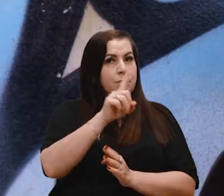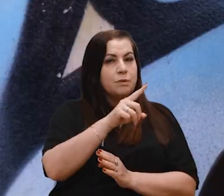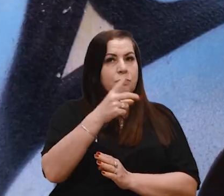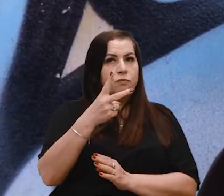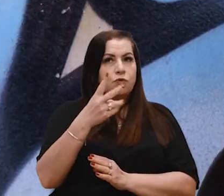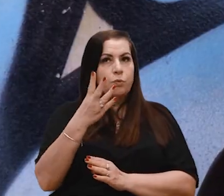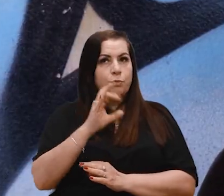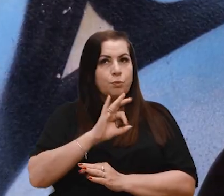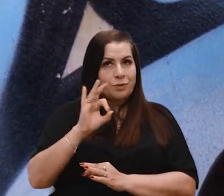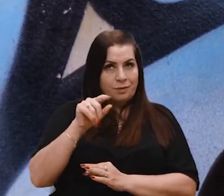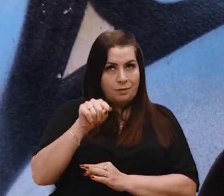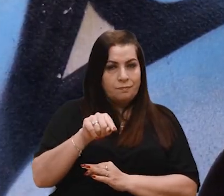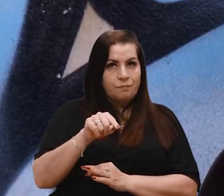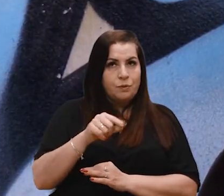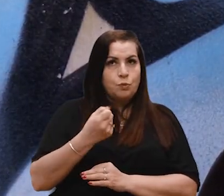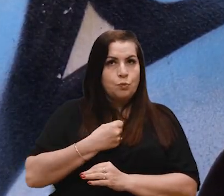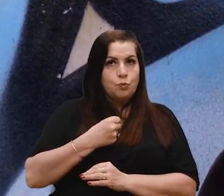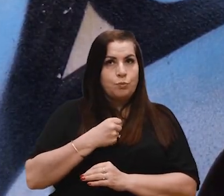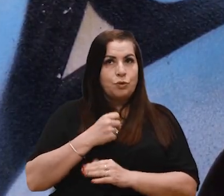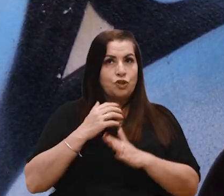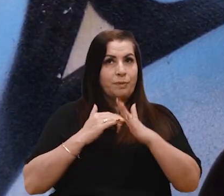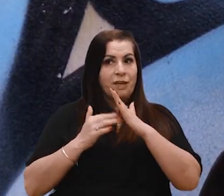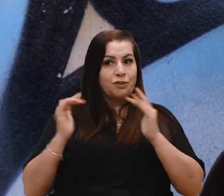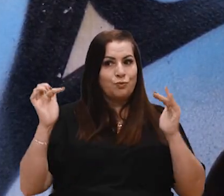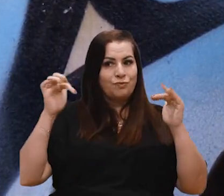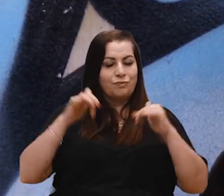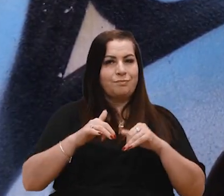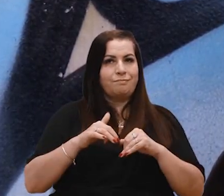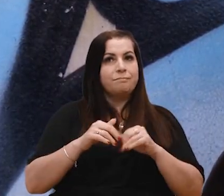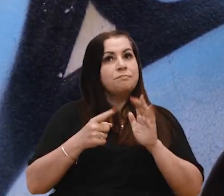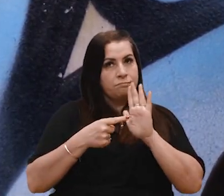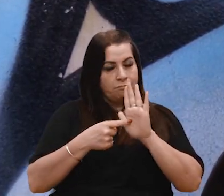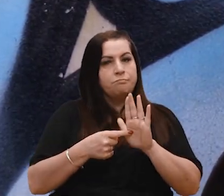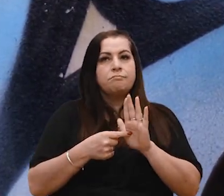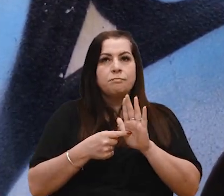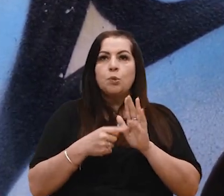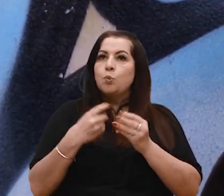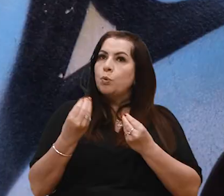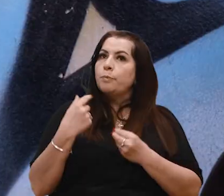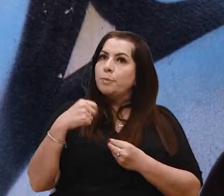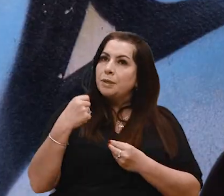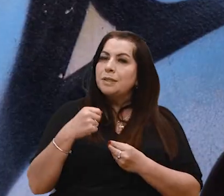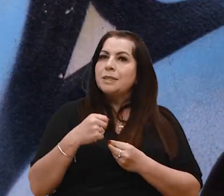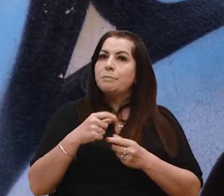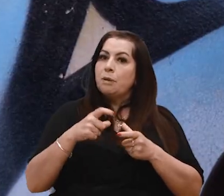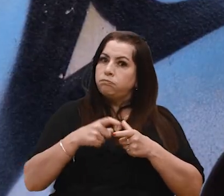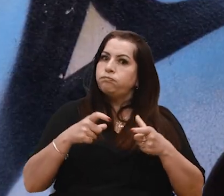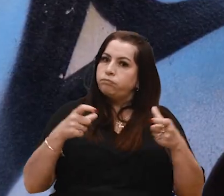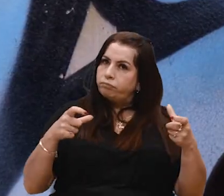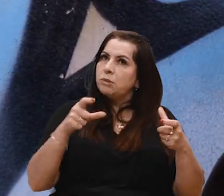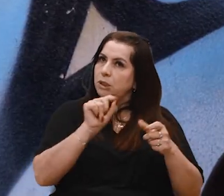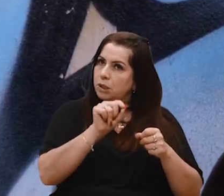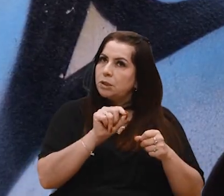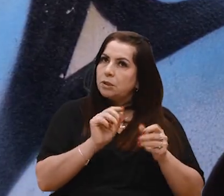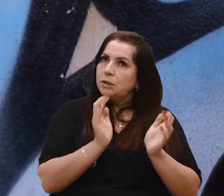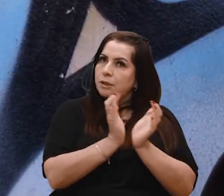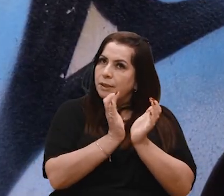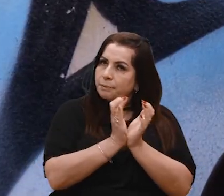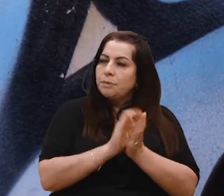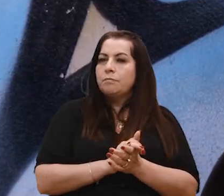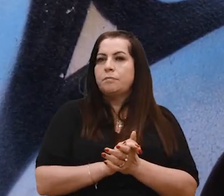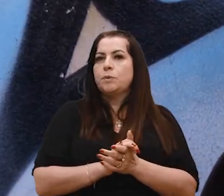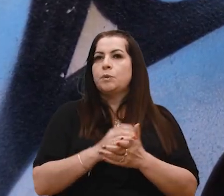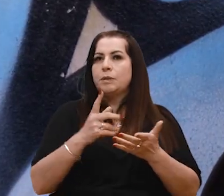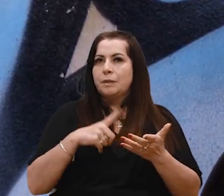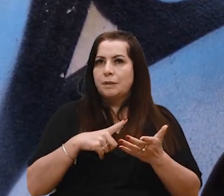um crescimento de 124% no número de imigração. Eu acho que isso demonstra o quanto a gente precisa da ampliação